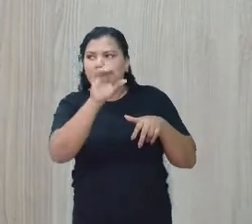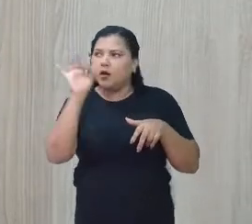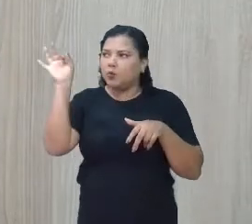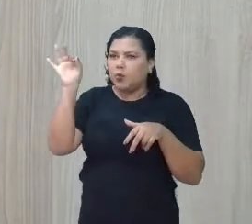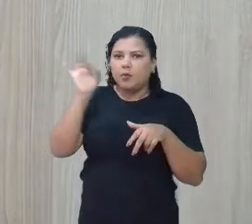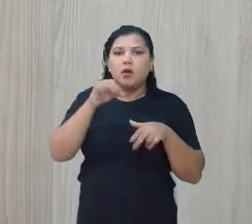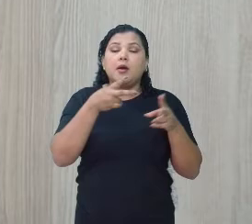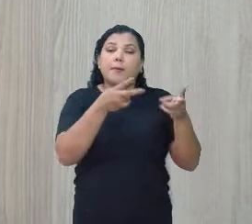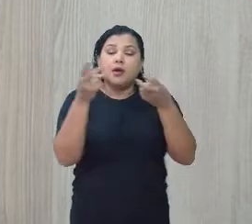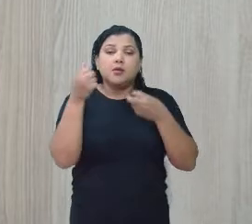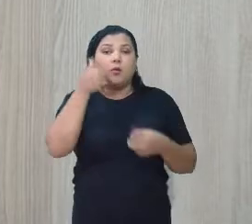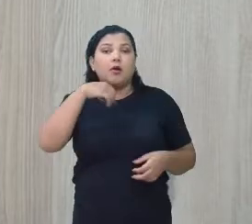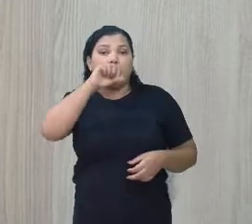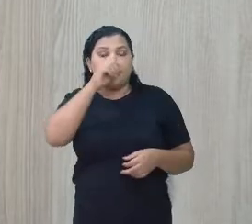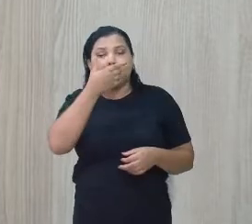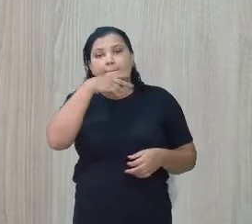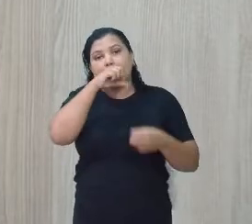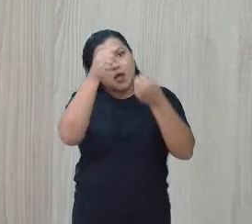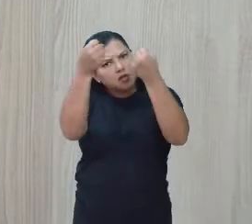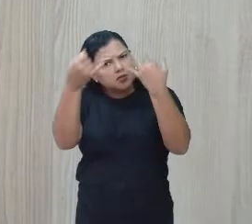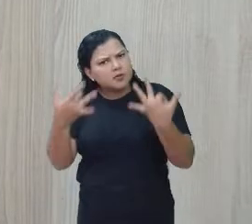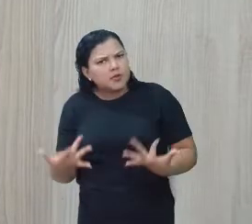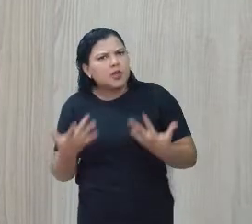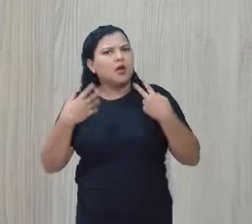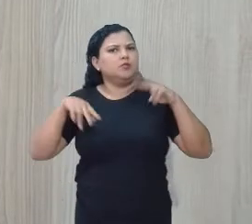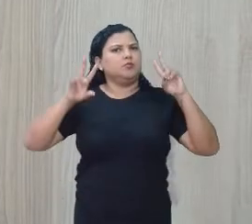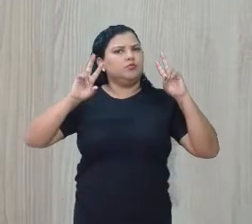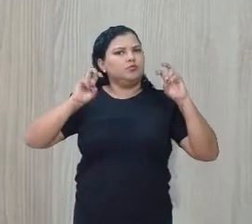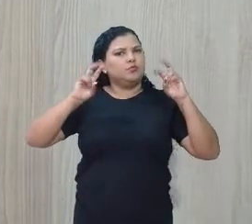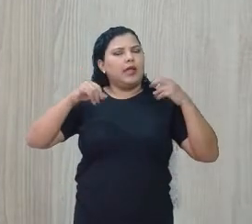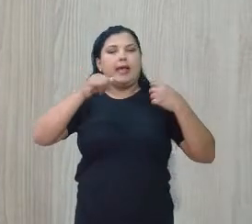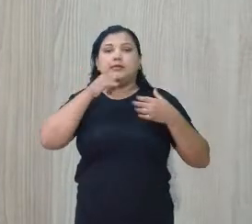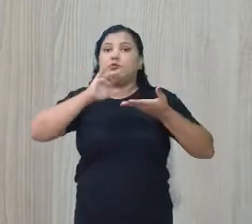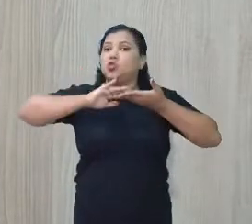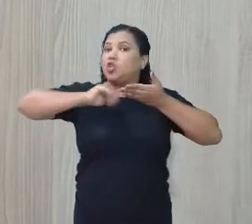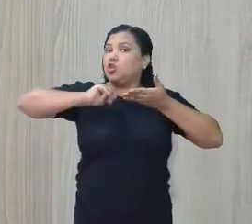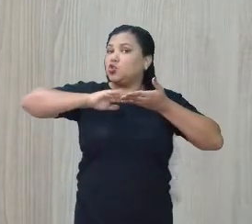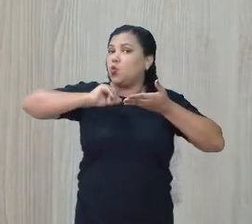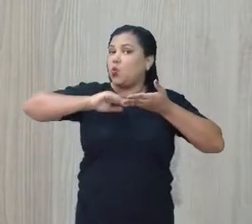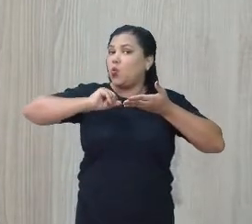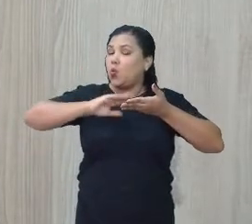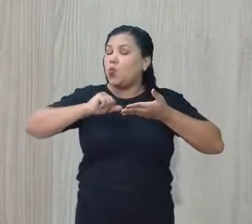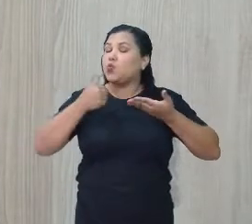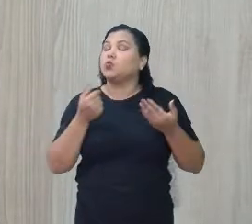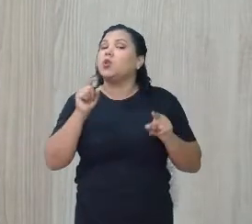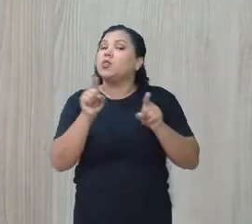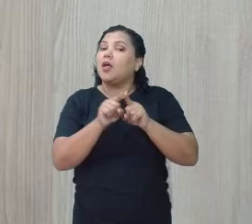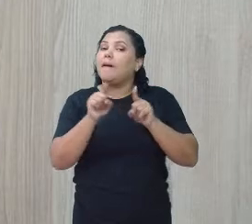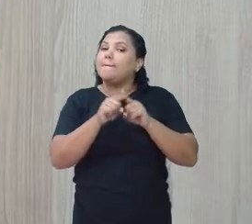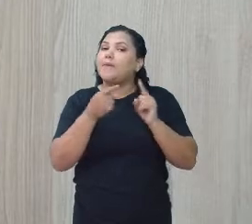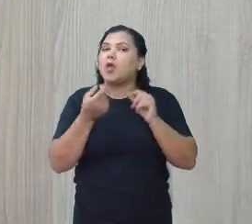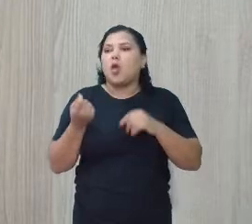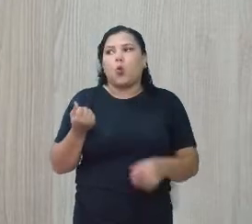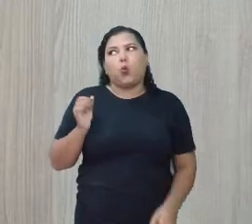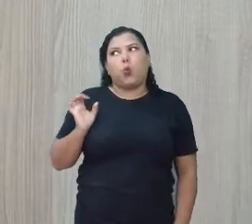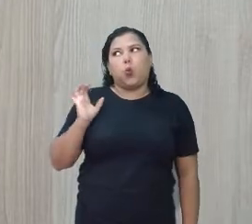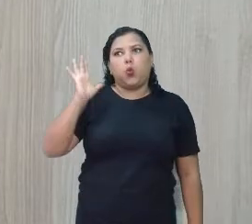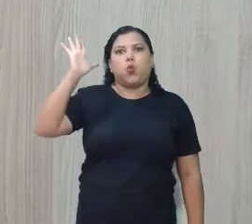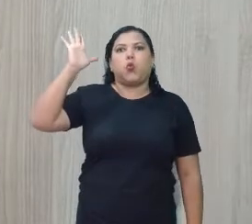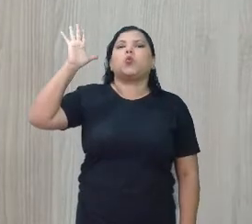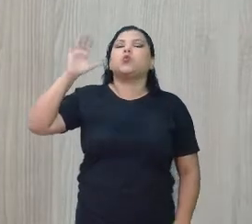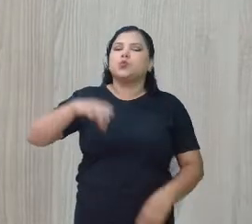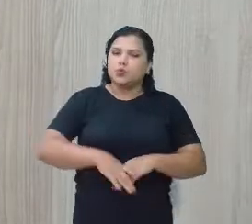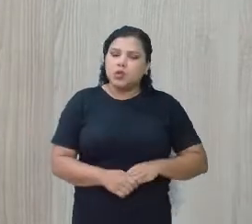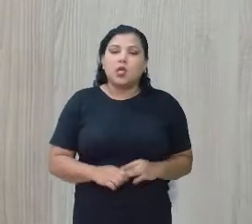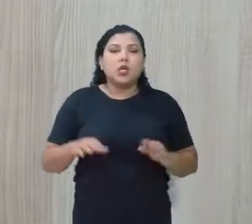seus pais falando em relação à questão de descontos, em relação a questões de aumento também, e